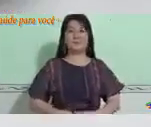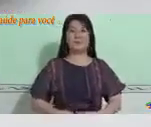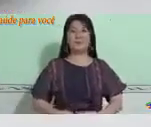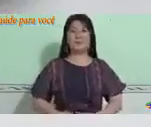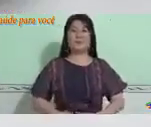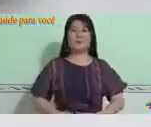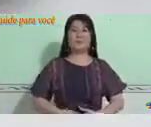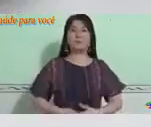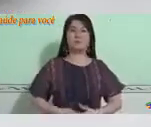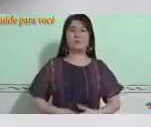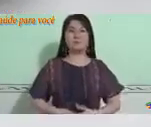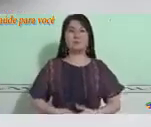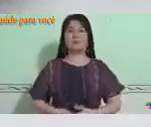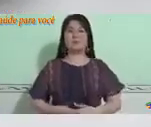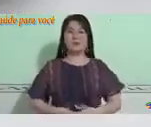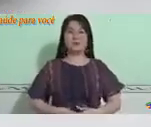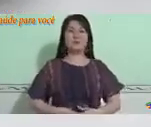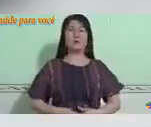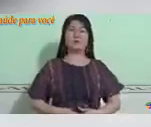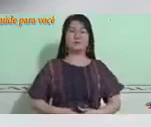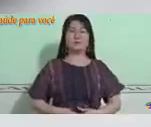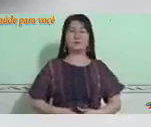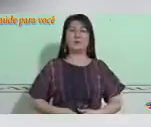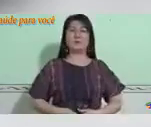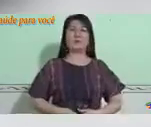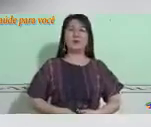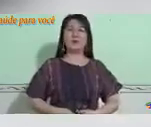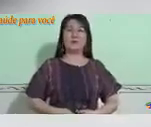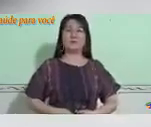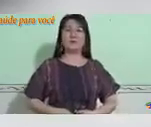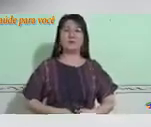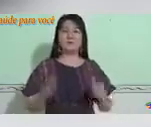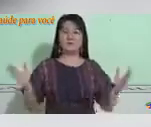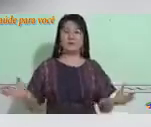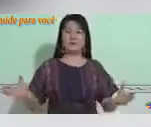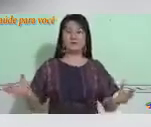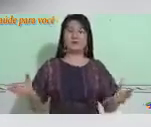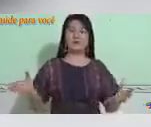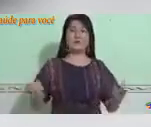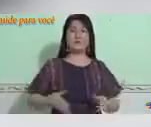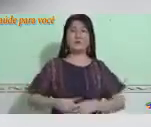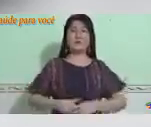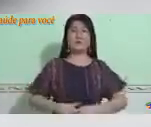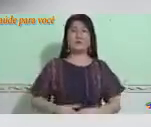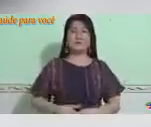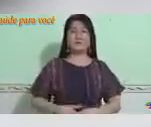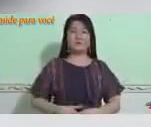Confira mais o que é pré-eclâmpsia e como identificar. POSS e acento agudo